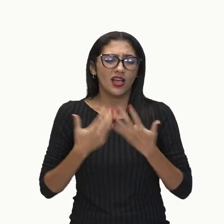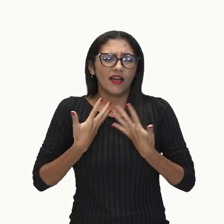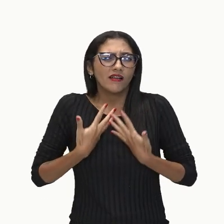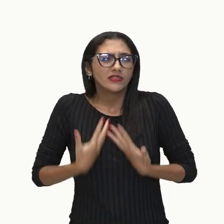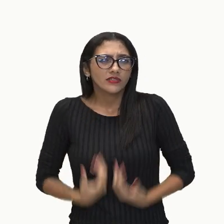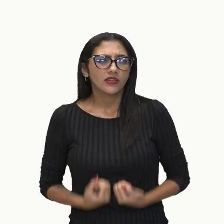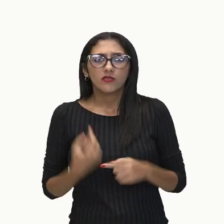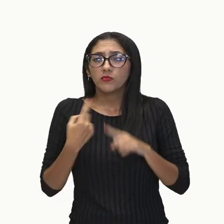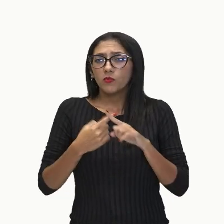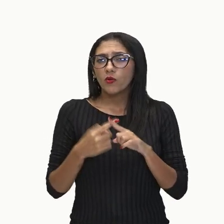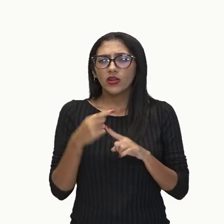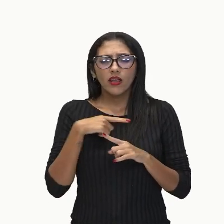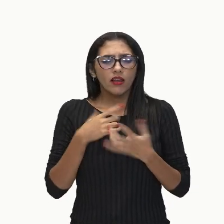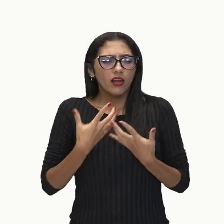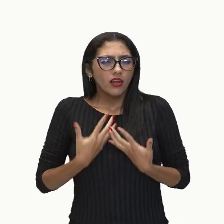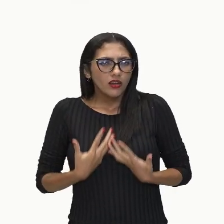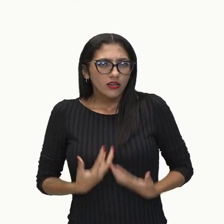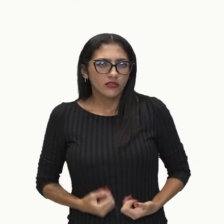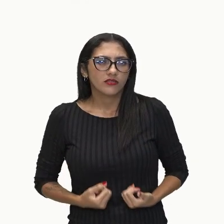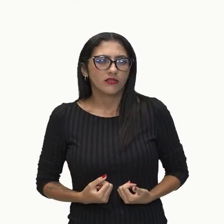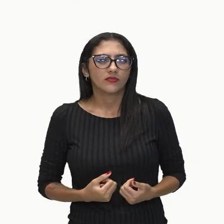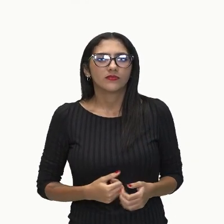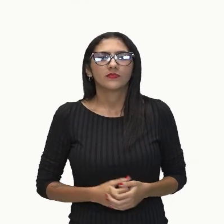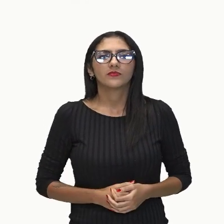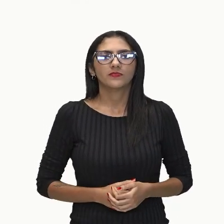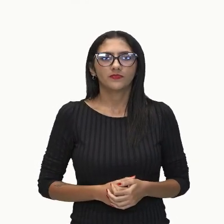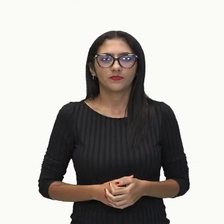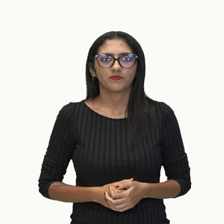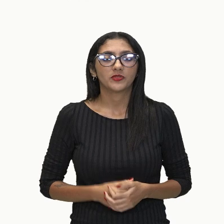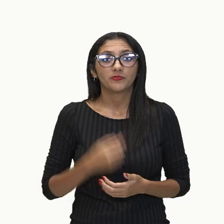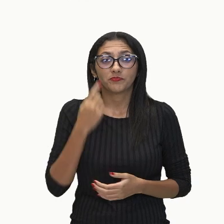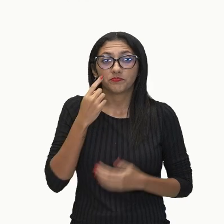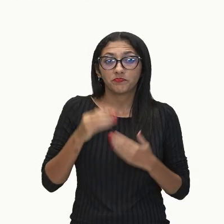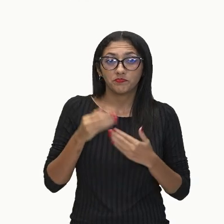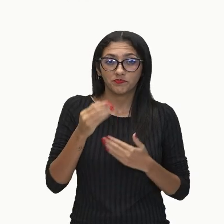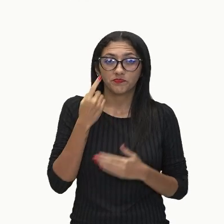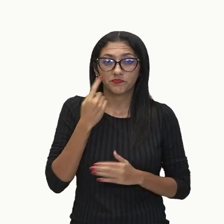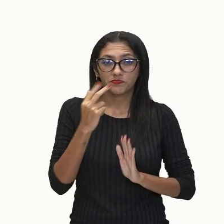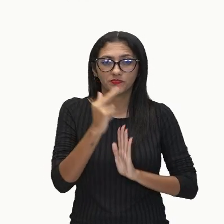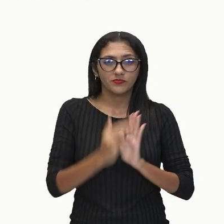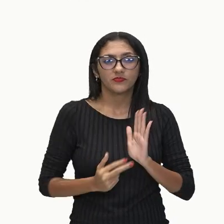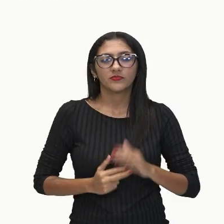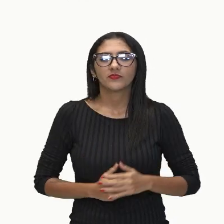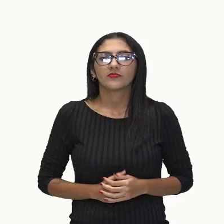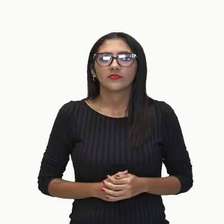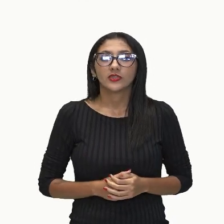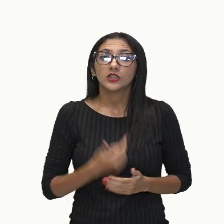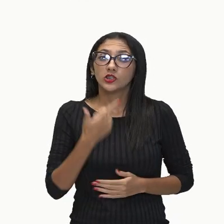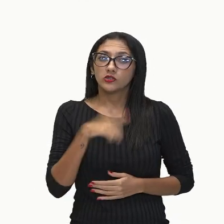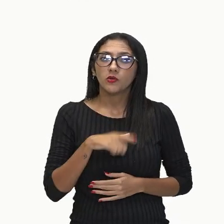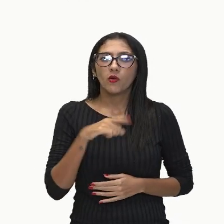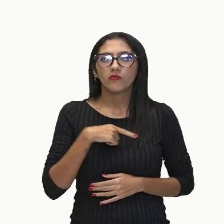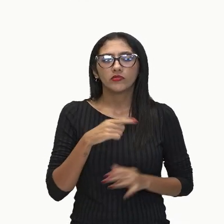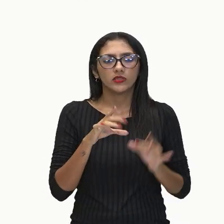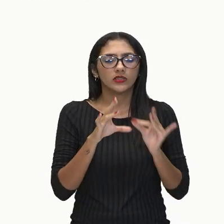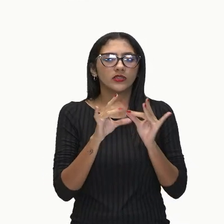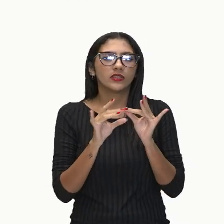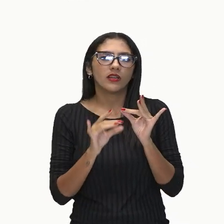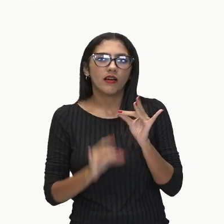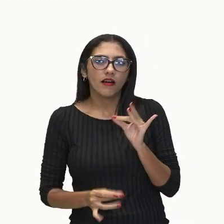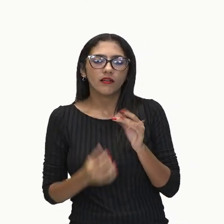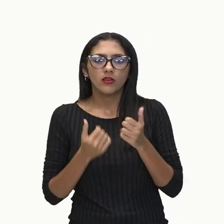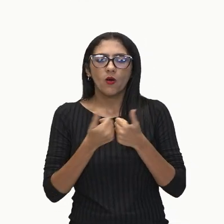está cansado? E aí nós vamos ter essa resposta na sequência. Mais uma descrição do local, o